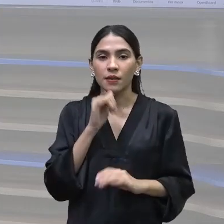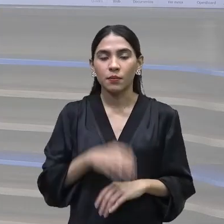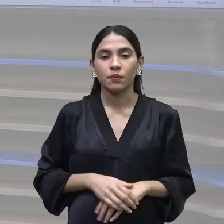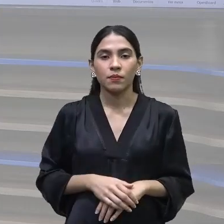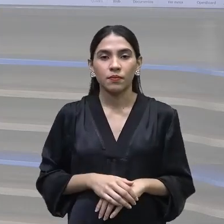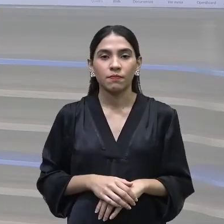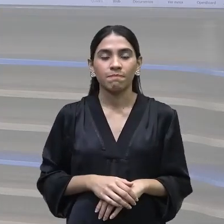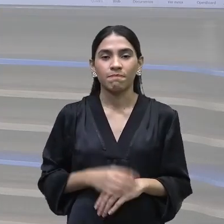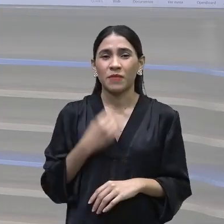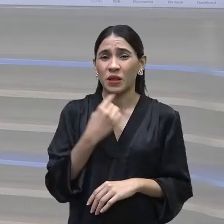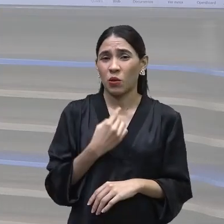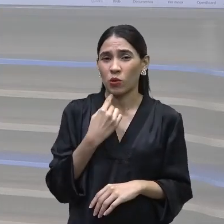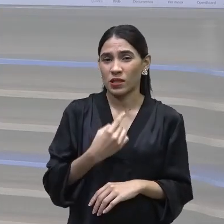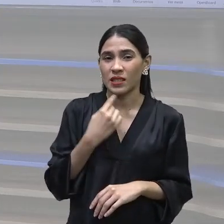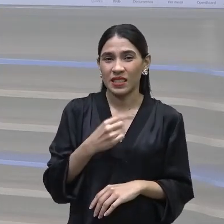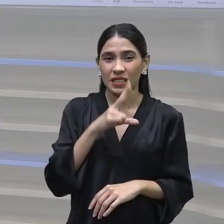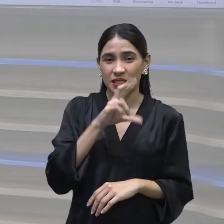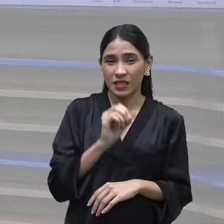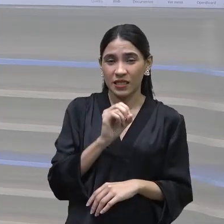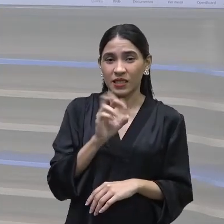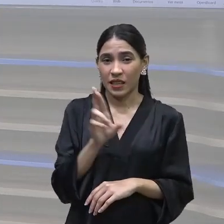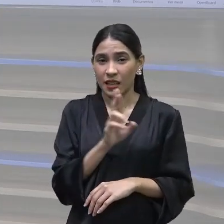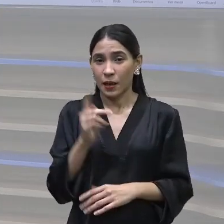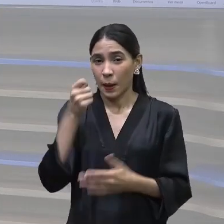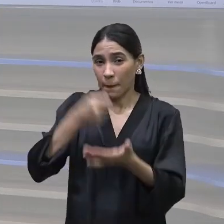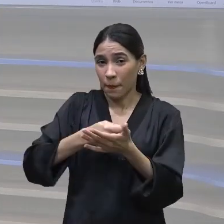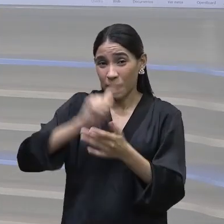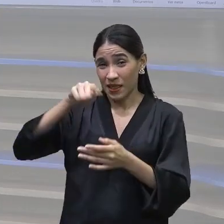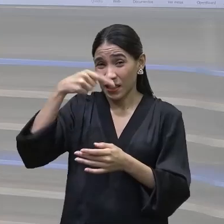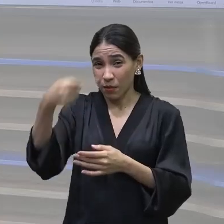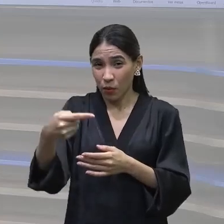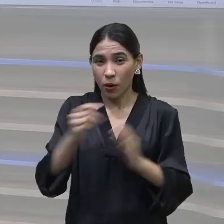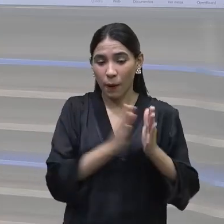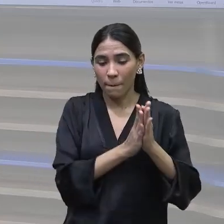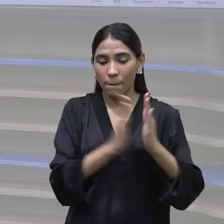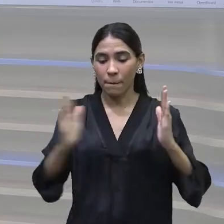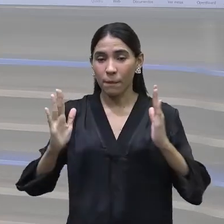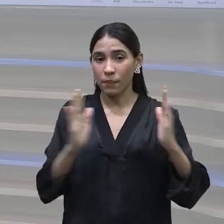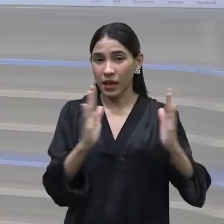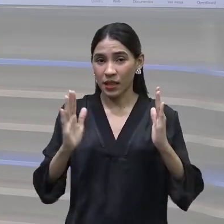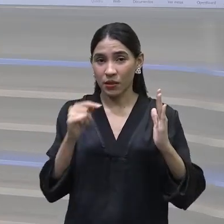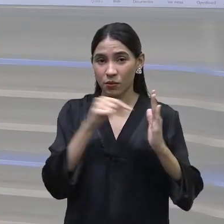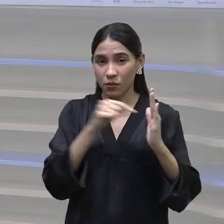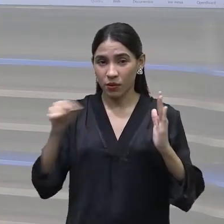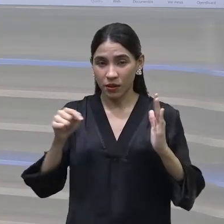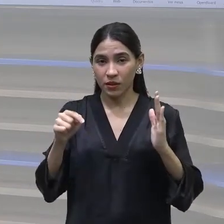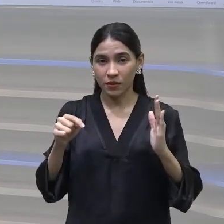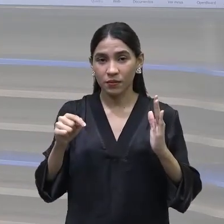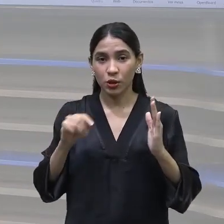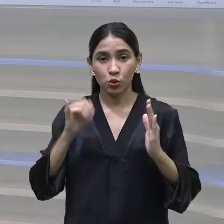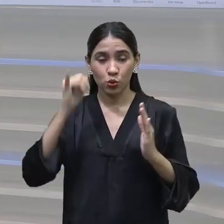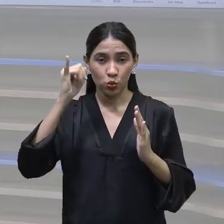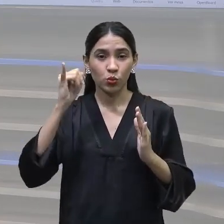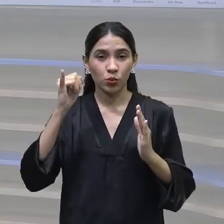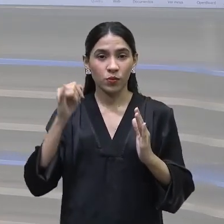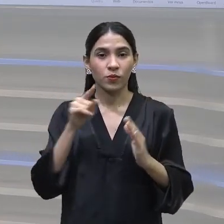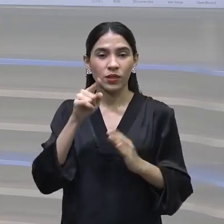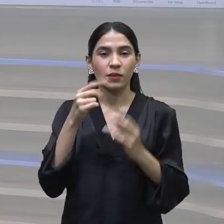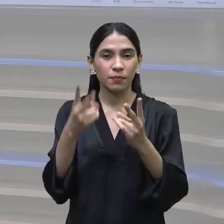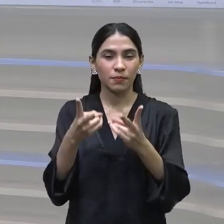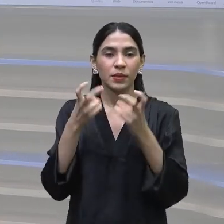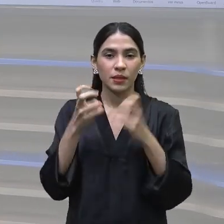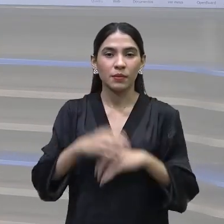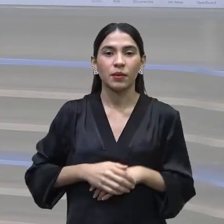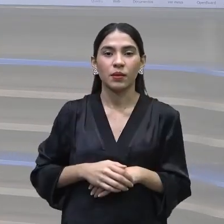você não conseguir pagar esses R$50, depois desses dias que o banco te dá sem juros, você vai ver que os juros